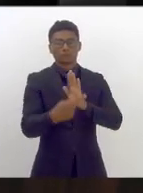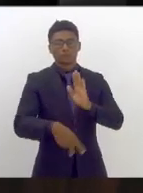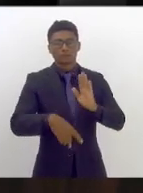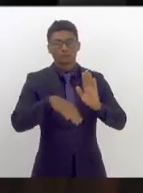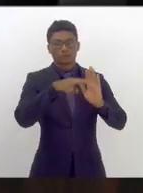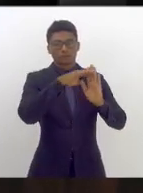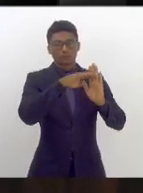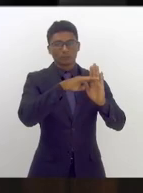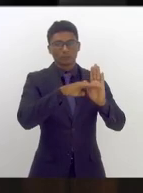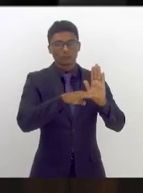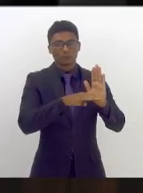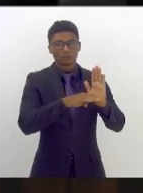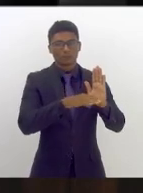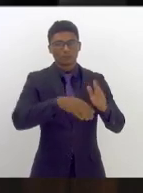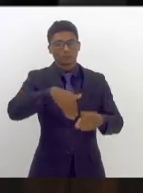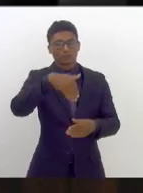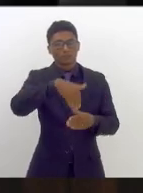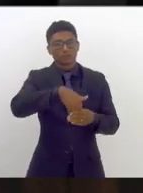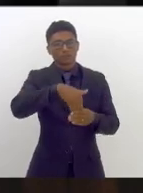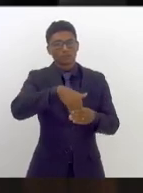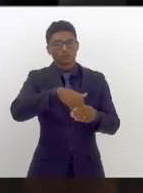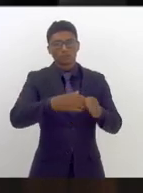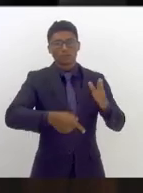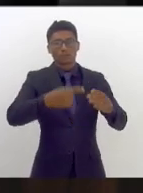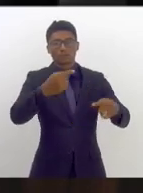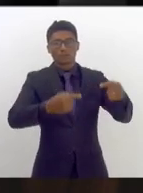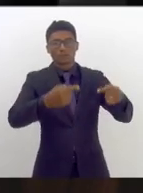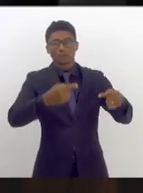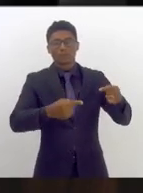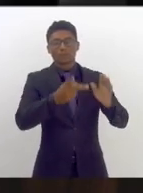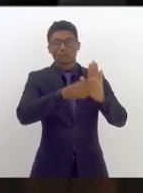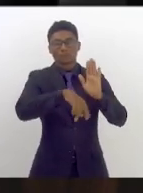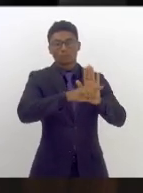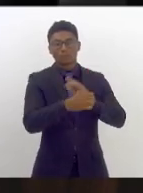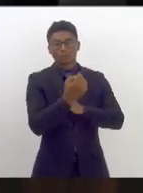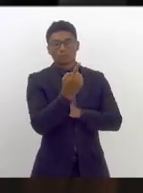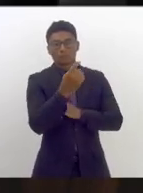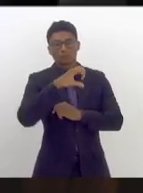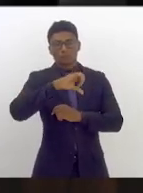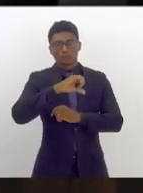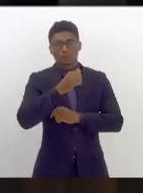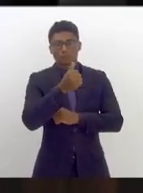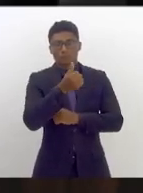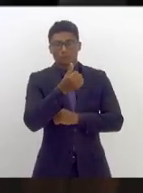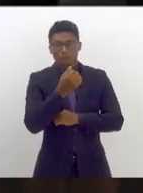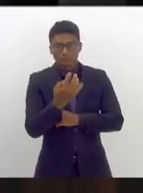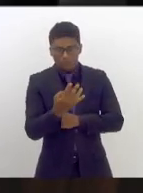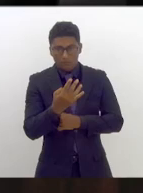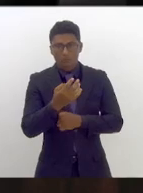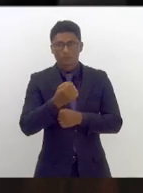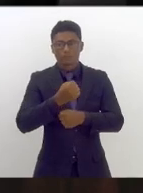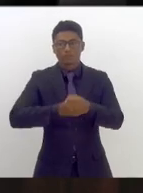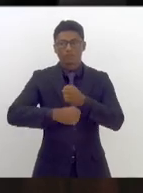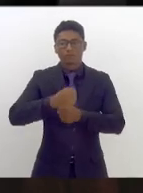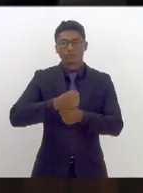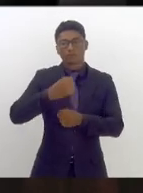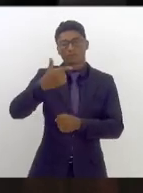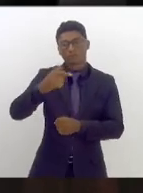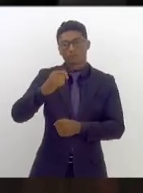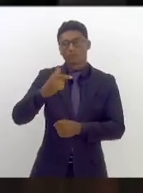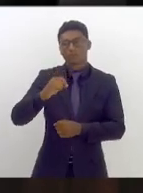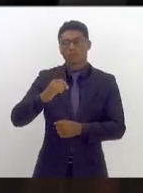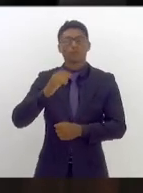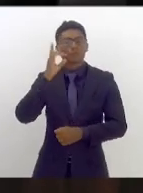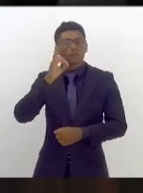em tramitação ordinária, em votação, em primeira discussão, projeto de lei 1964. De 20, de autoria da deputada Mônica Francisco, que institui